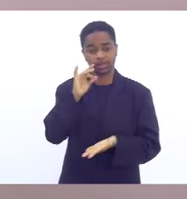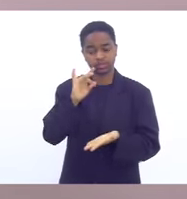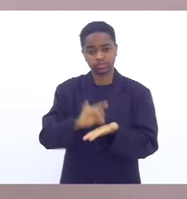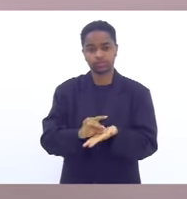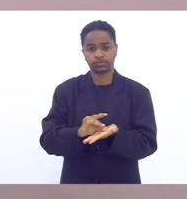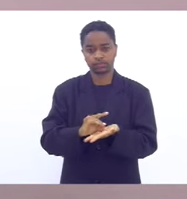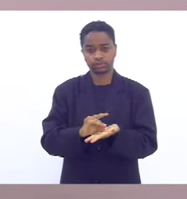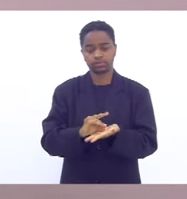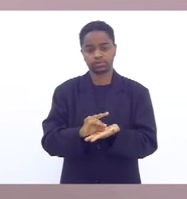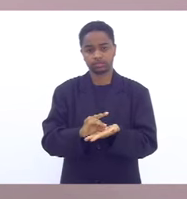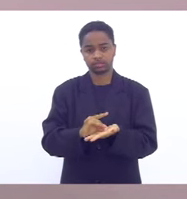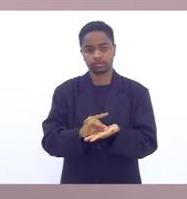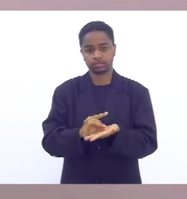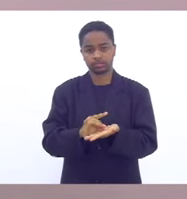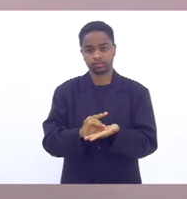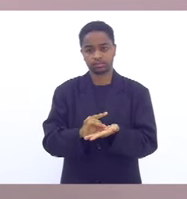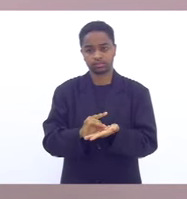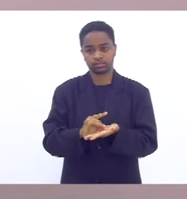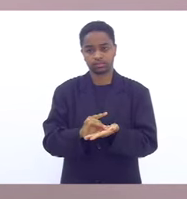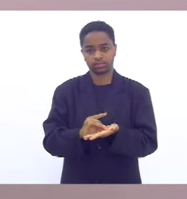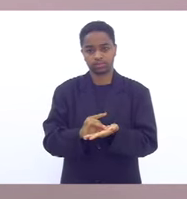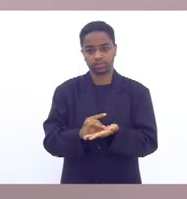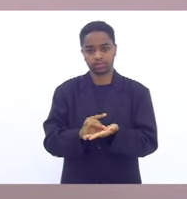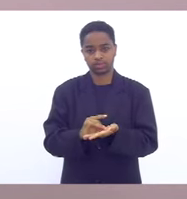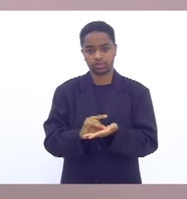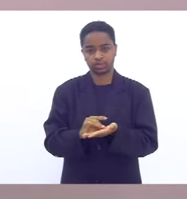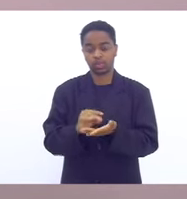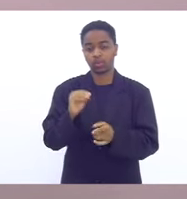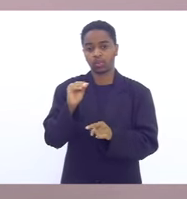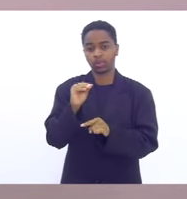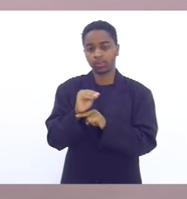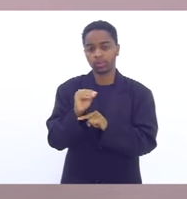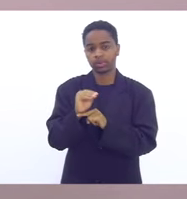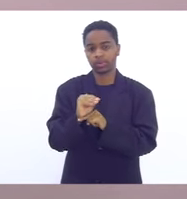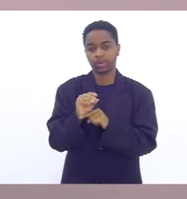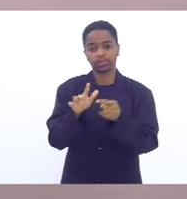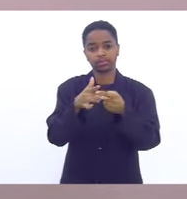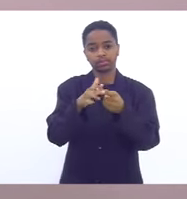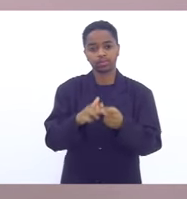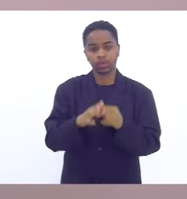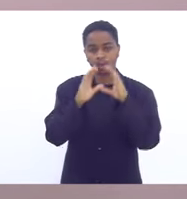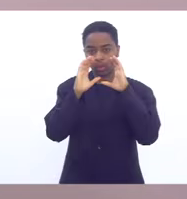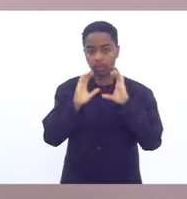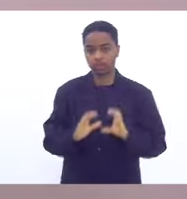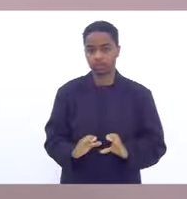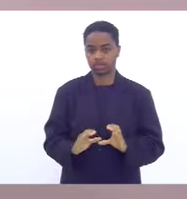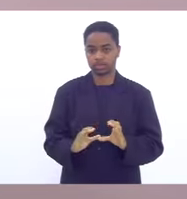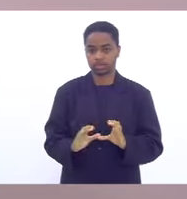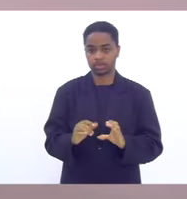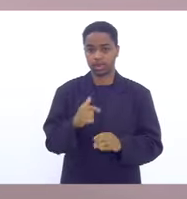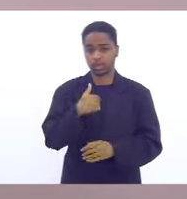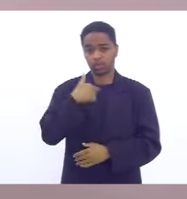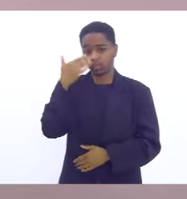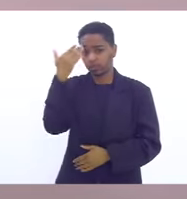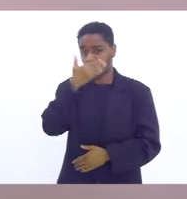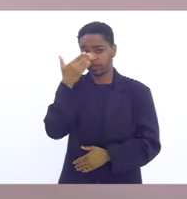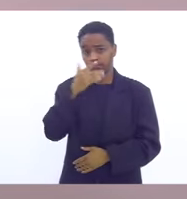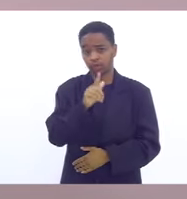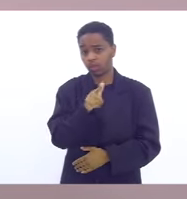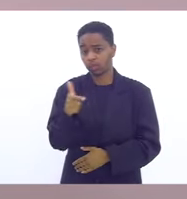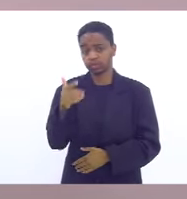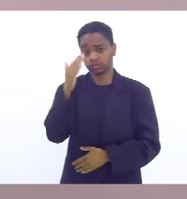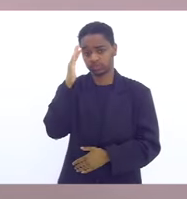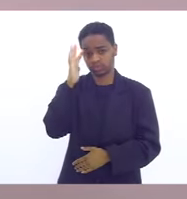efetivamente cuidar de um ajuste de conduta. Não estou vendo outra